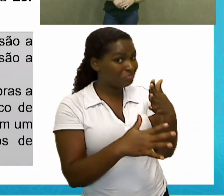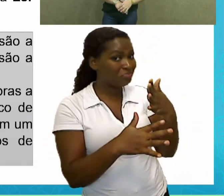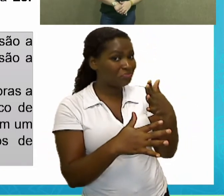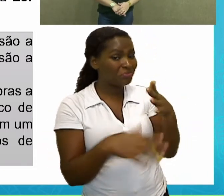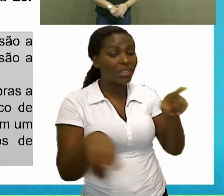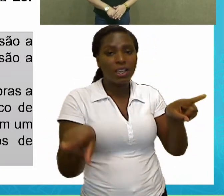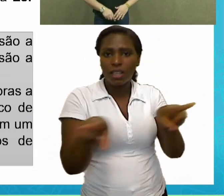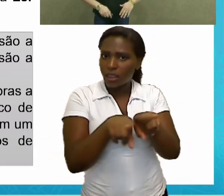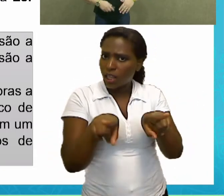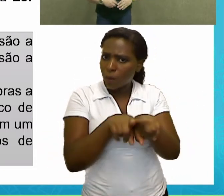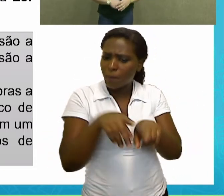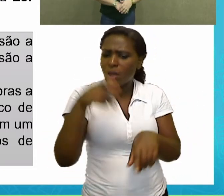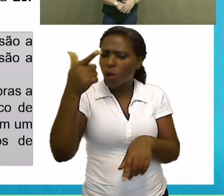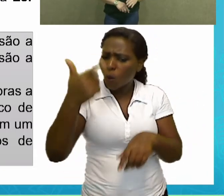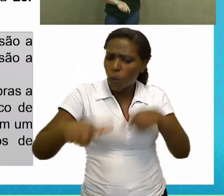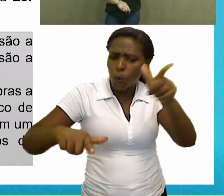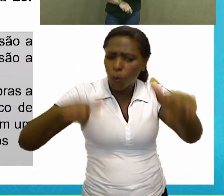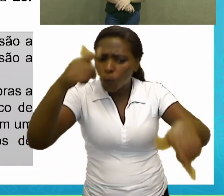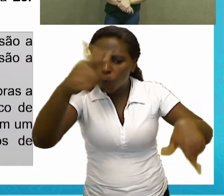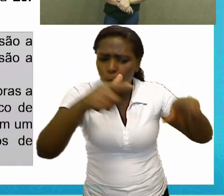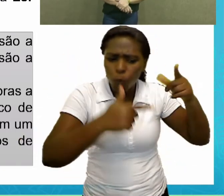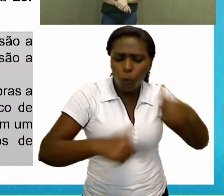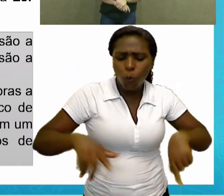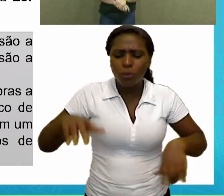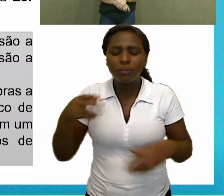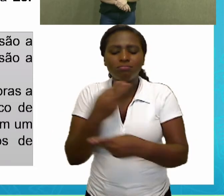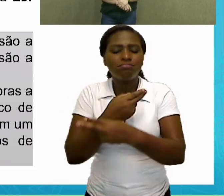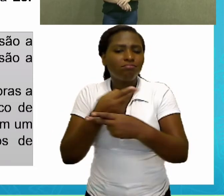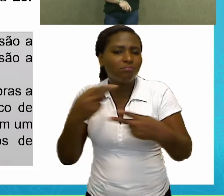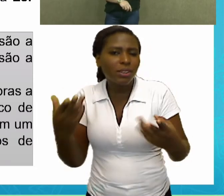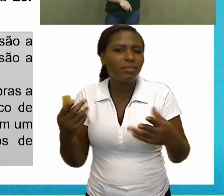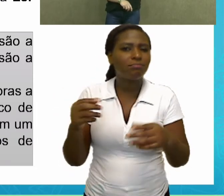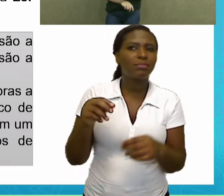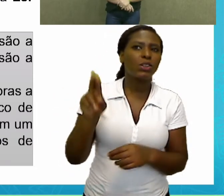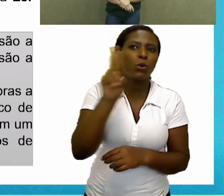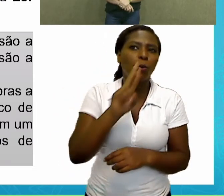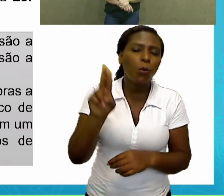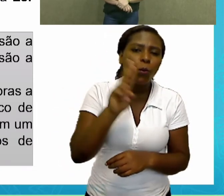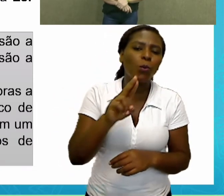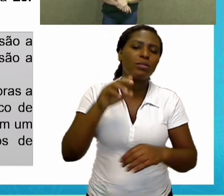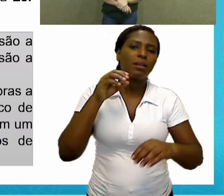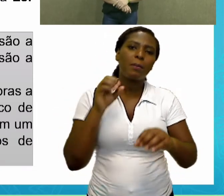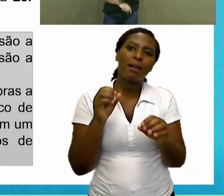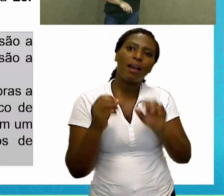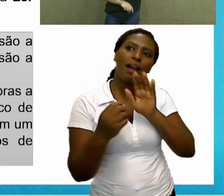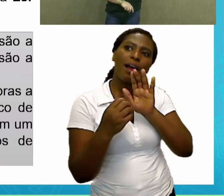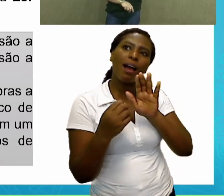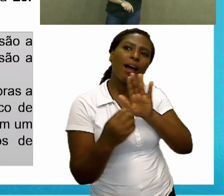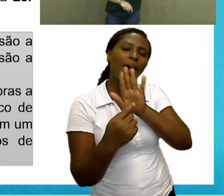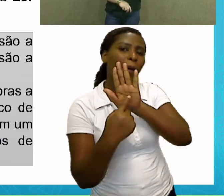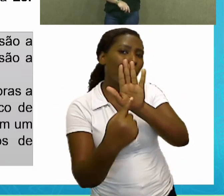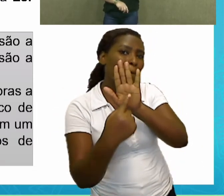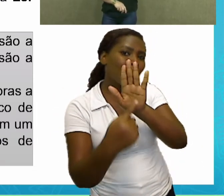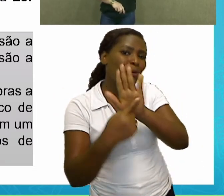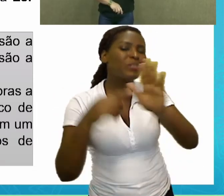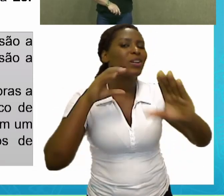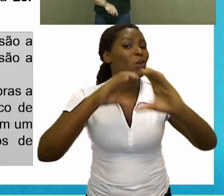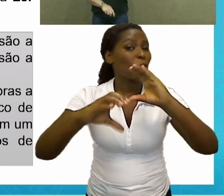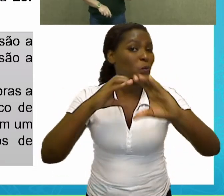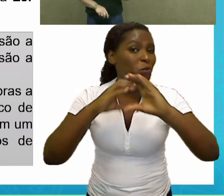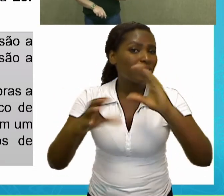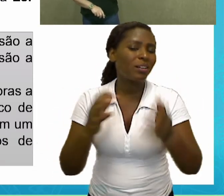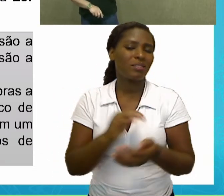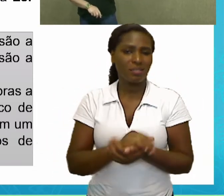de expressão a ela associados. Parágrafo único. Entende-se como